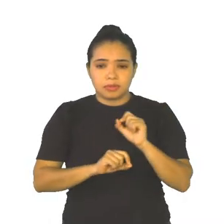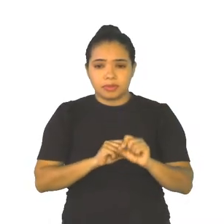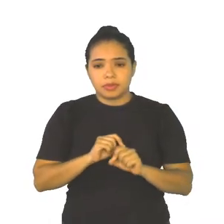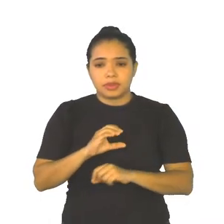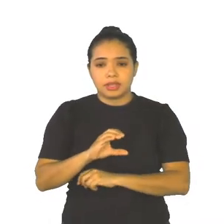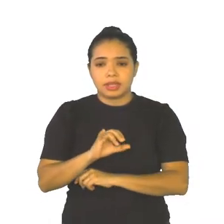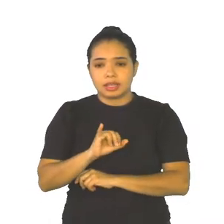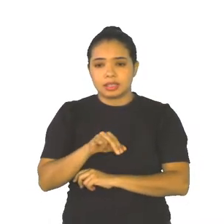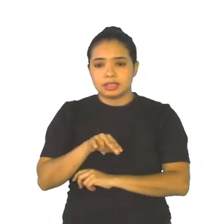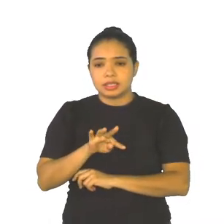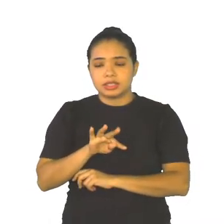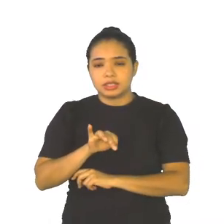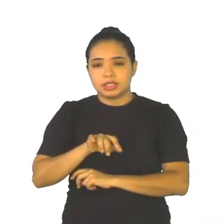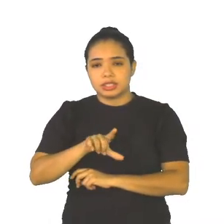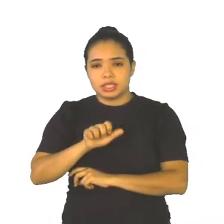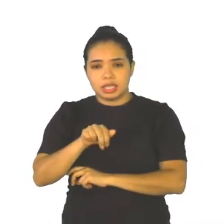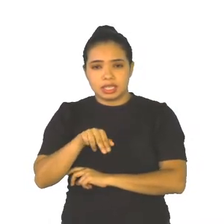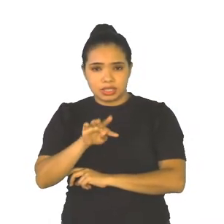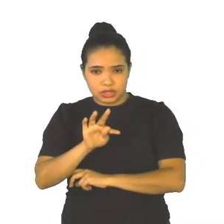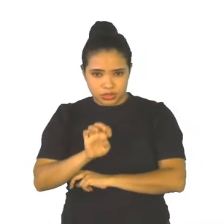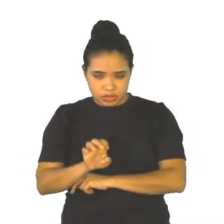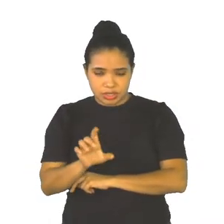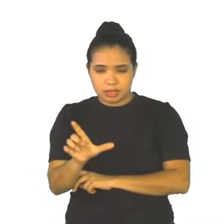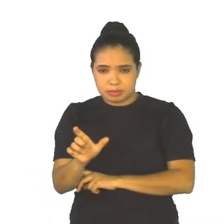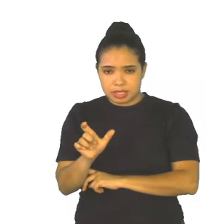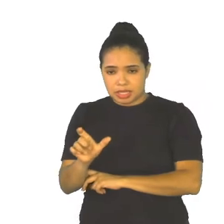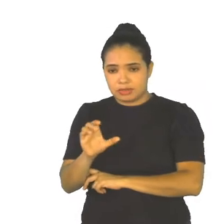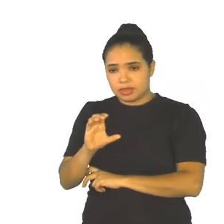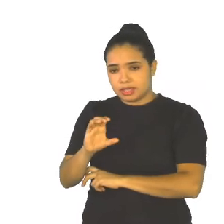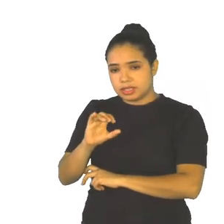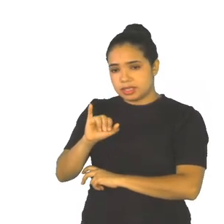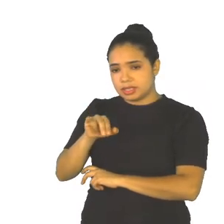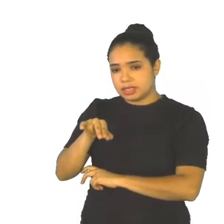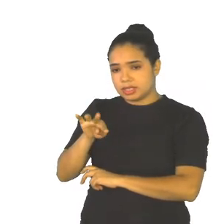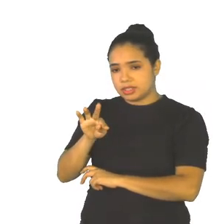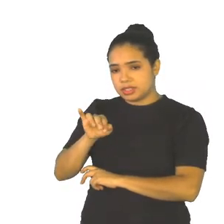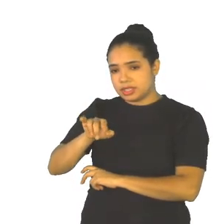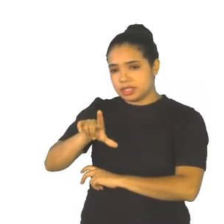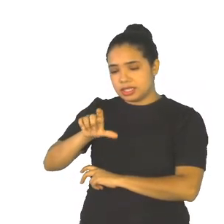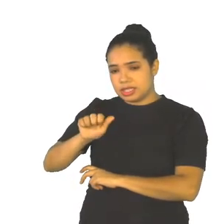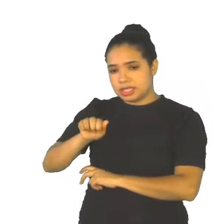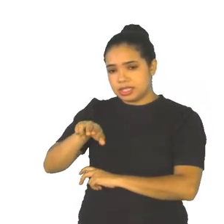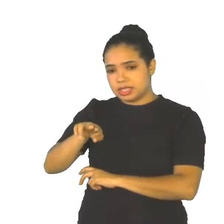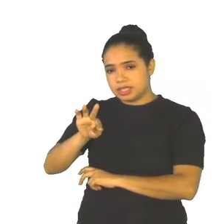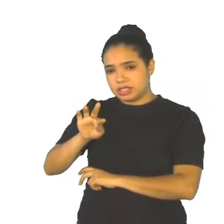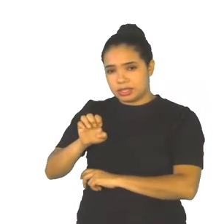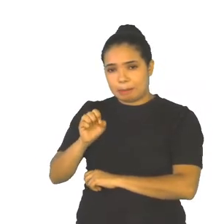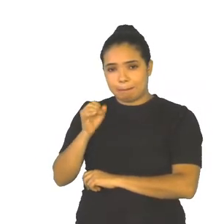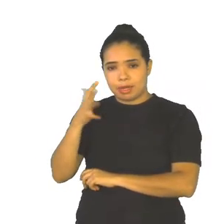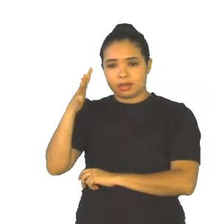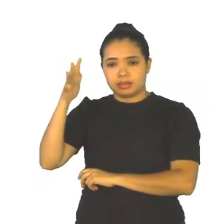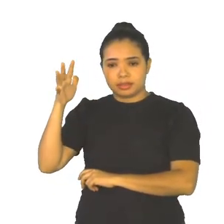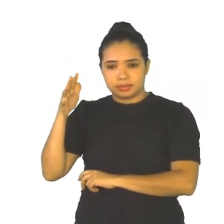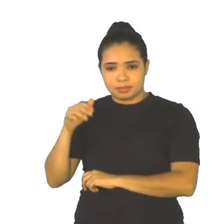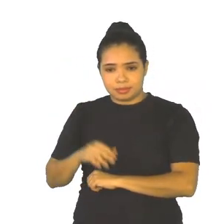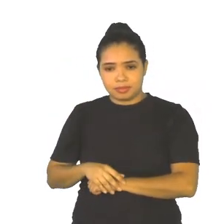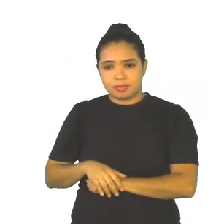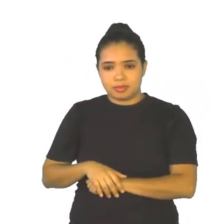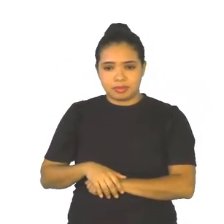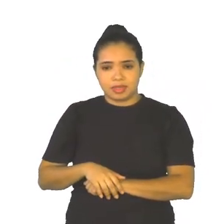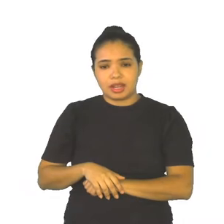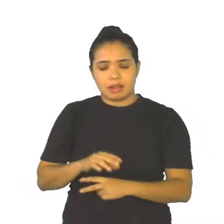cintilante, né? A palavra cintilante é a palavra destacada. Essa palavra cintilante, ela é